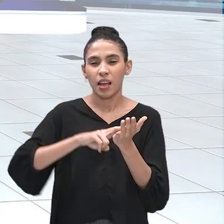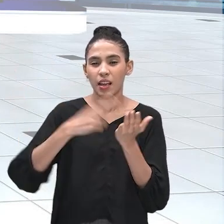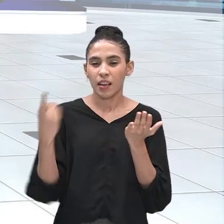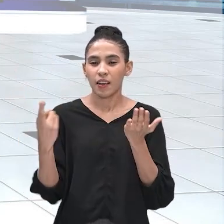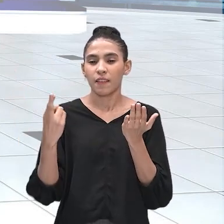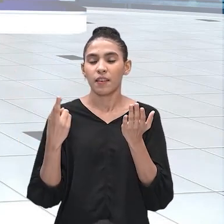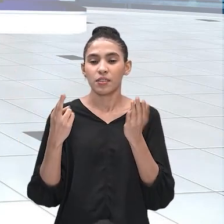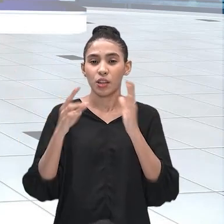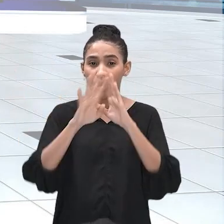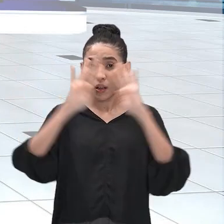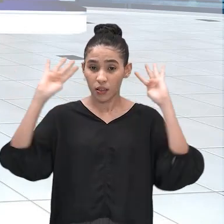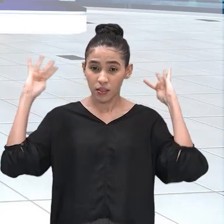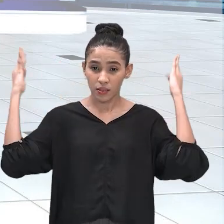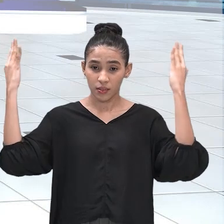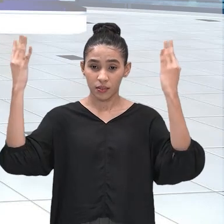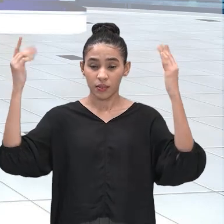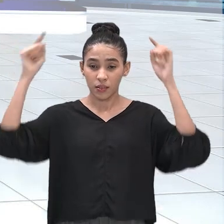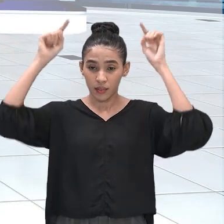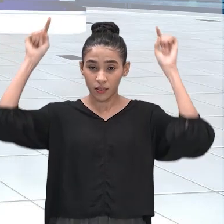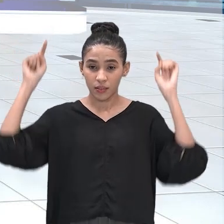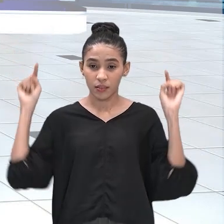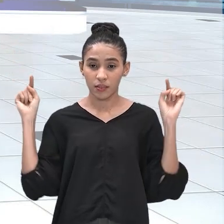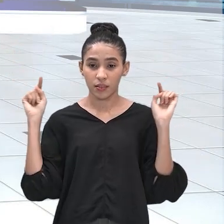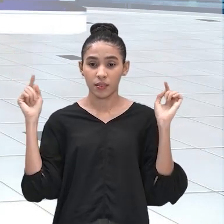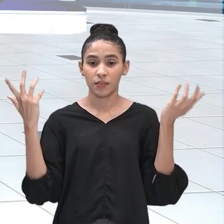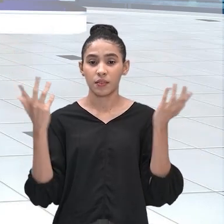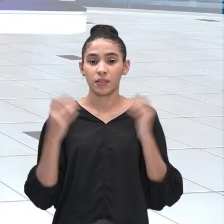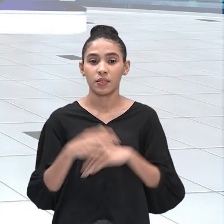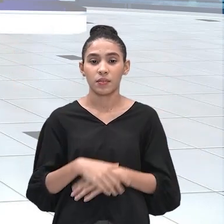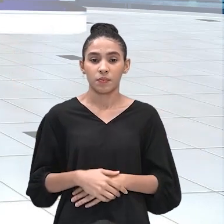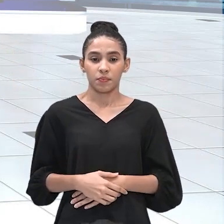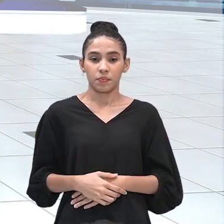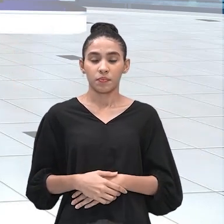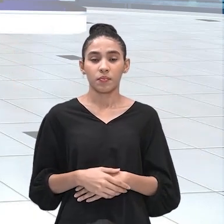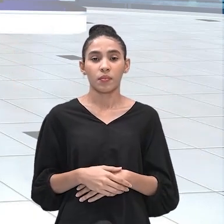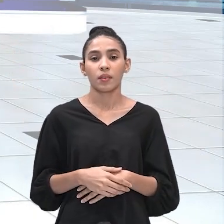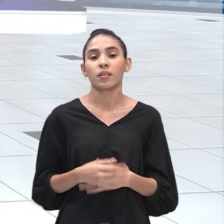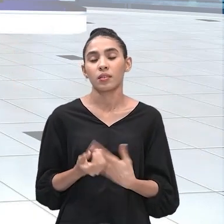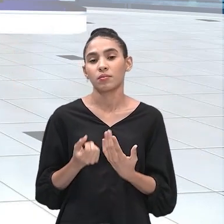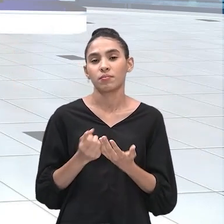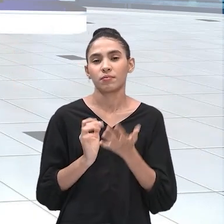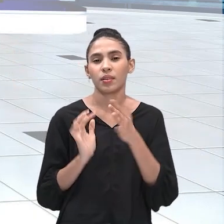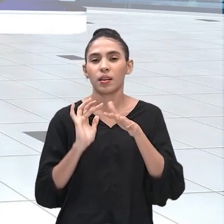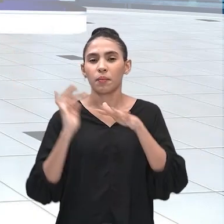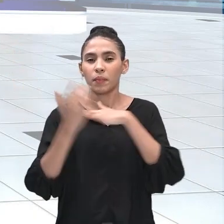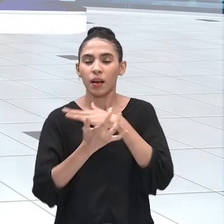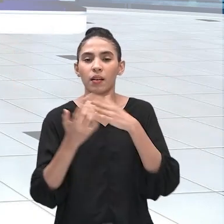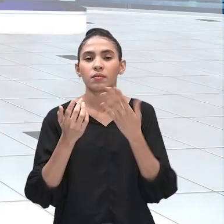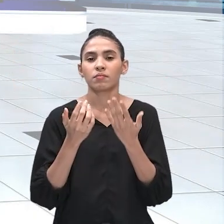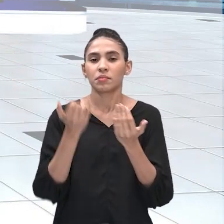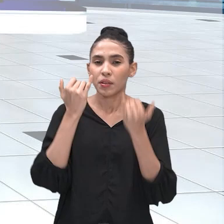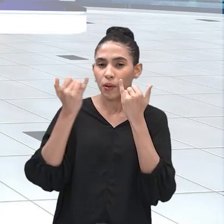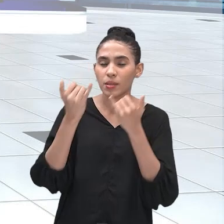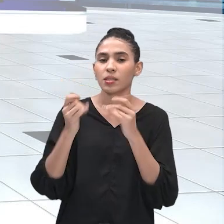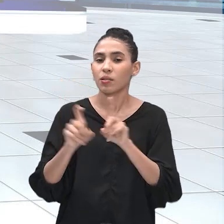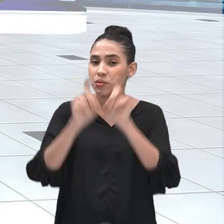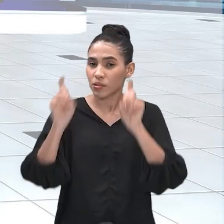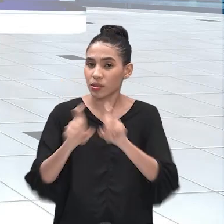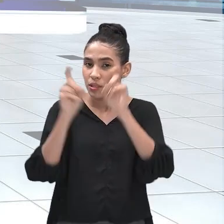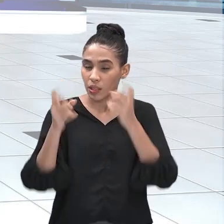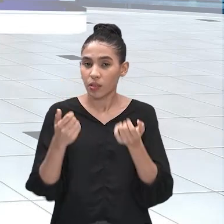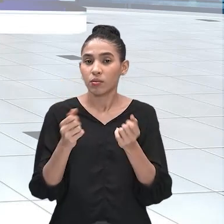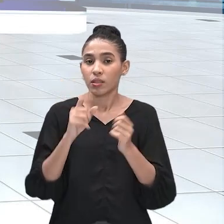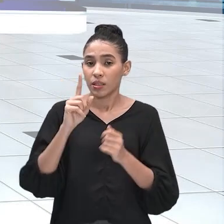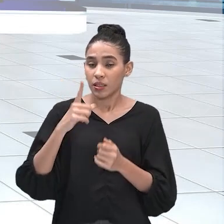para vocês que essas fontes, né, as mídias impressas ou digitais, elas vão se transformar em